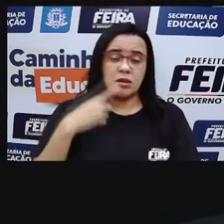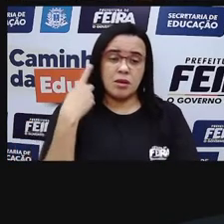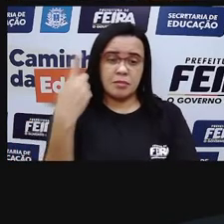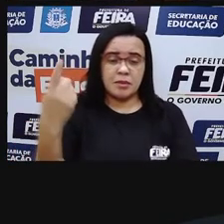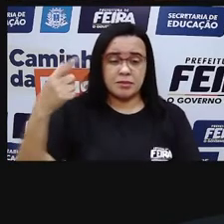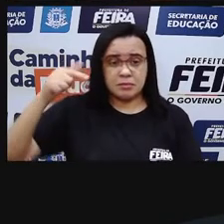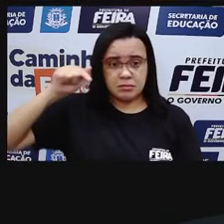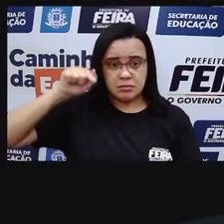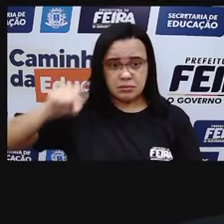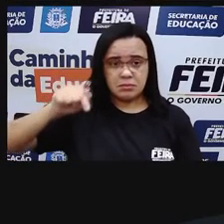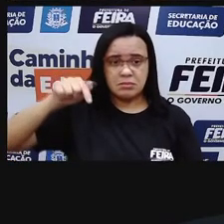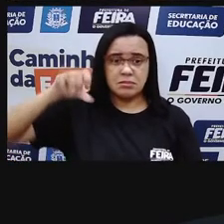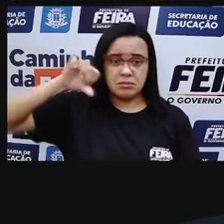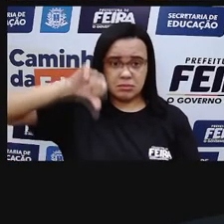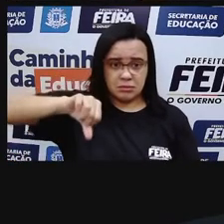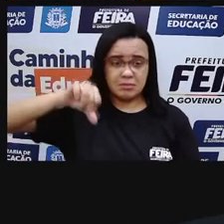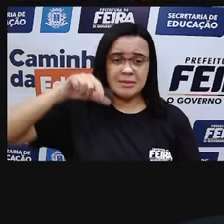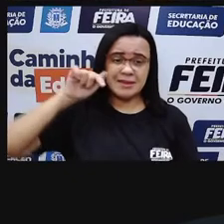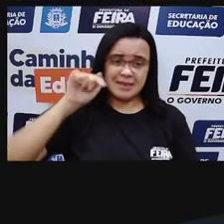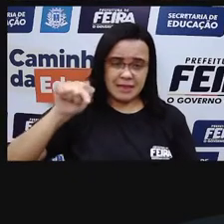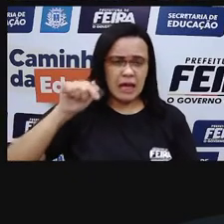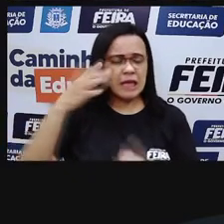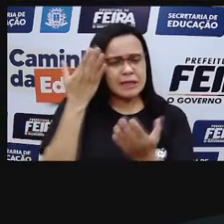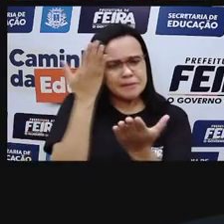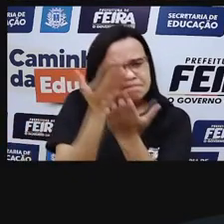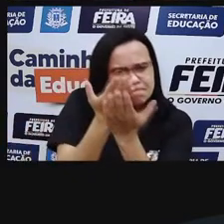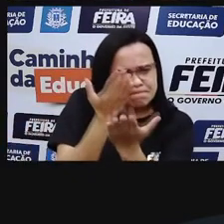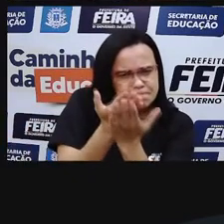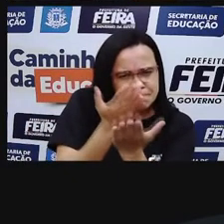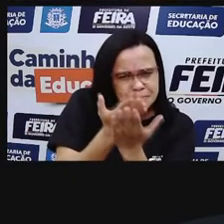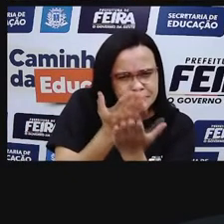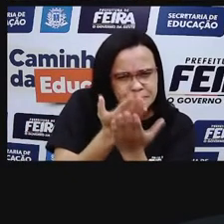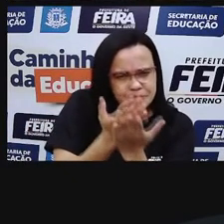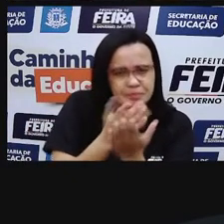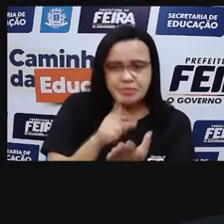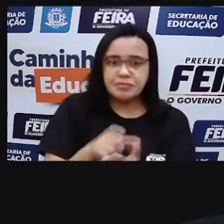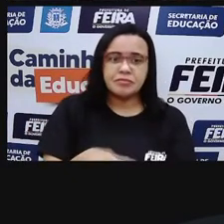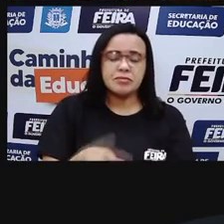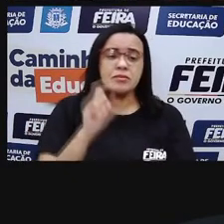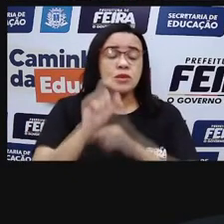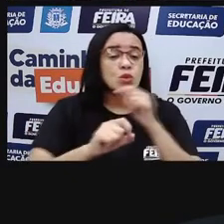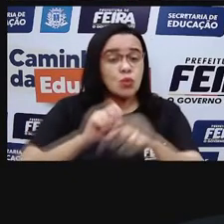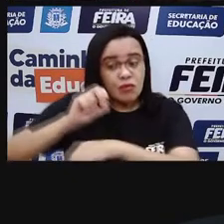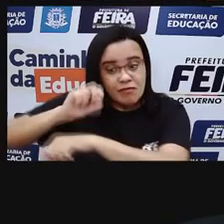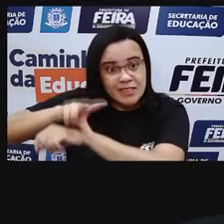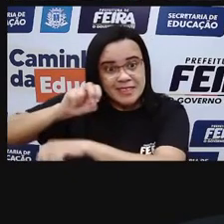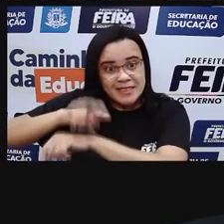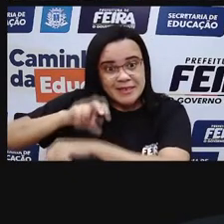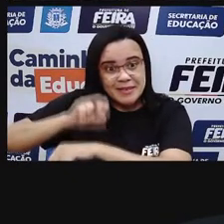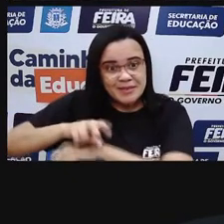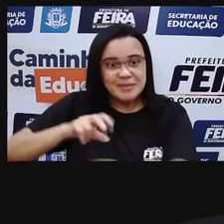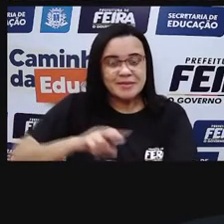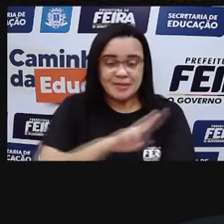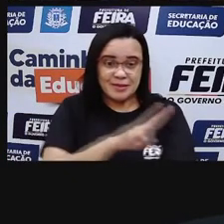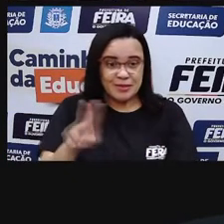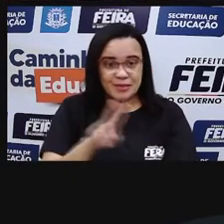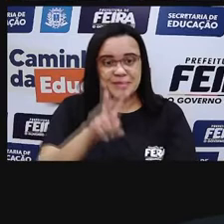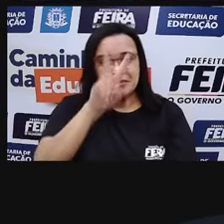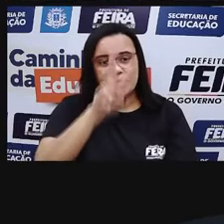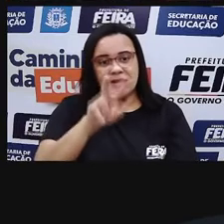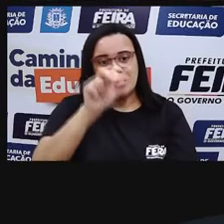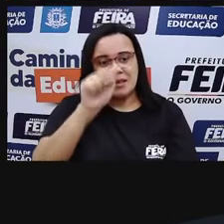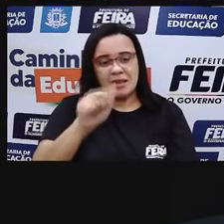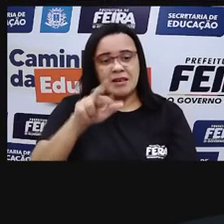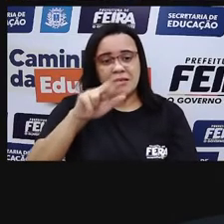1797, ele fez o seguinte: poxa, então eu vou estudar esse negócio dessa varíola, porque eu tô vendo, assim, muita gente há